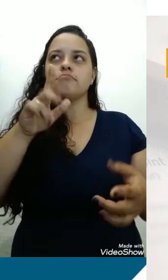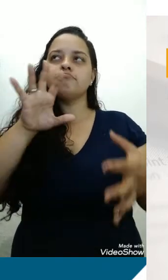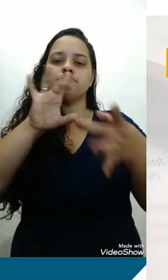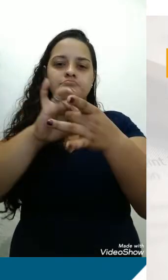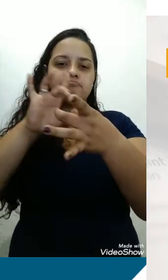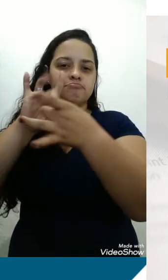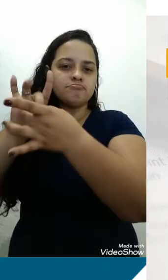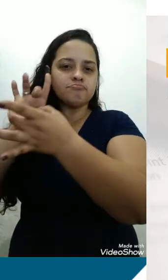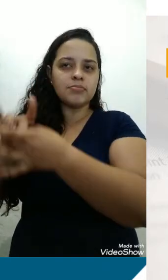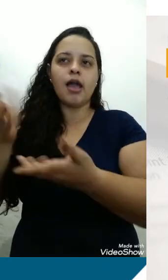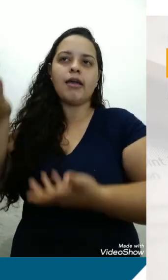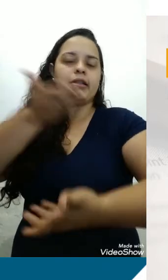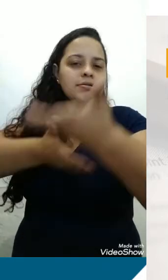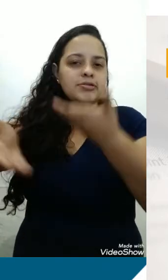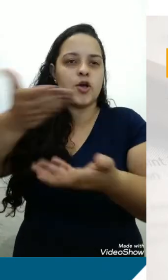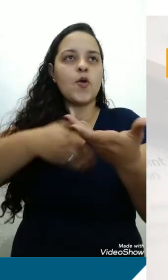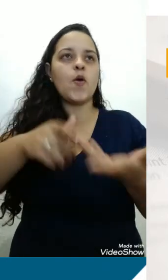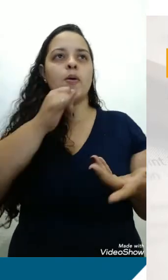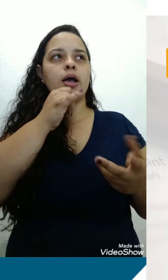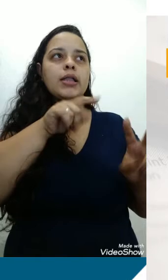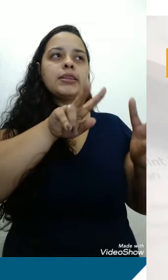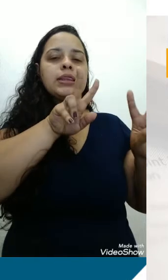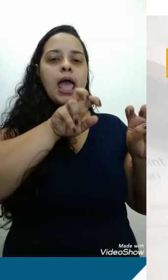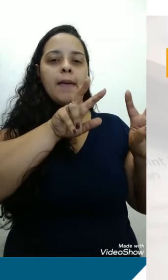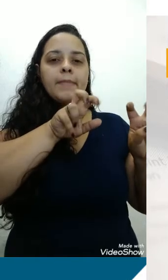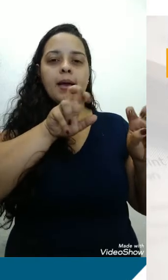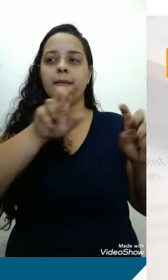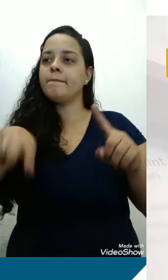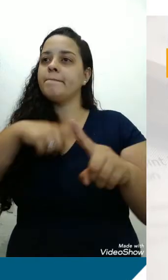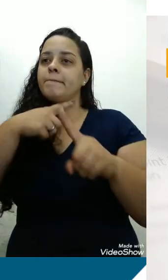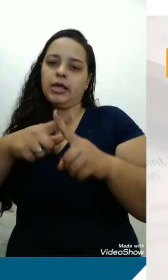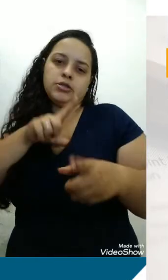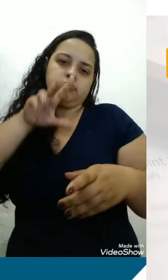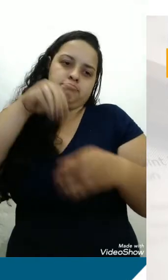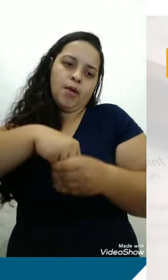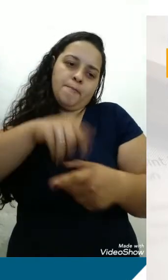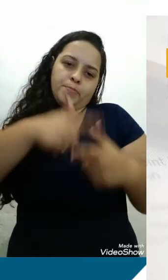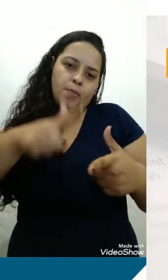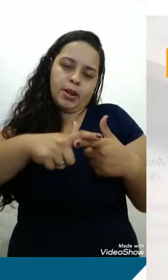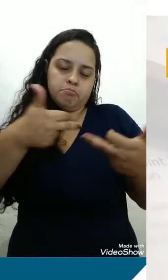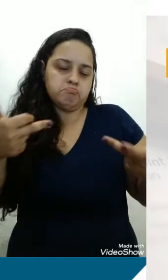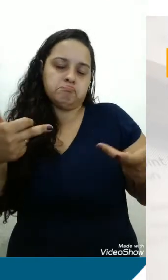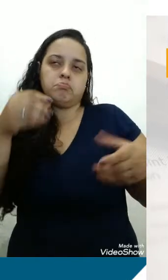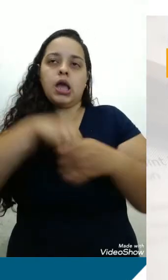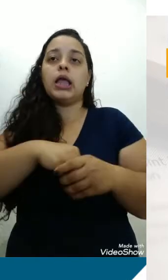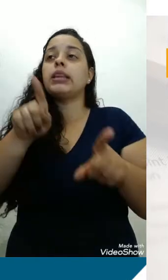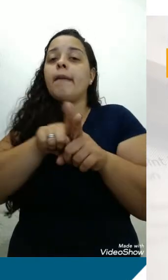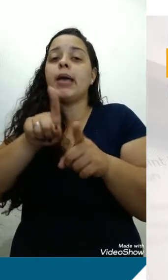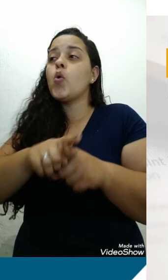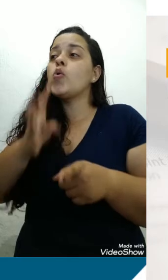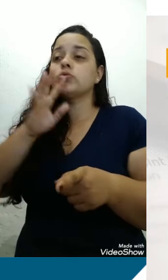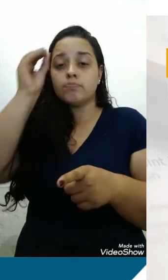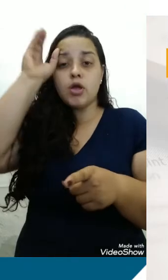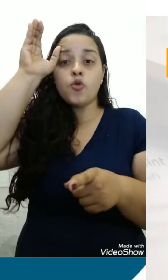fazer conexões, de fazer relações entre o tema proposto e a problemática proposta pela prova e o conhecimento